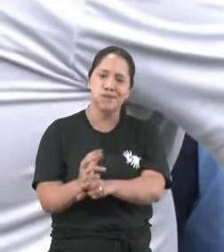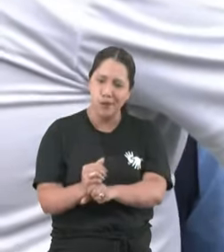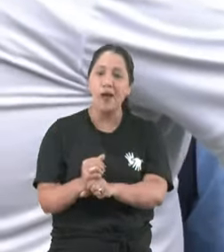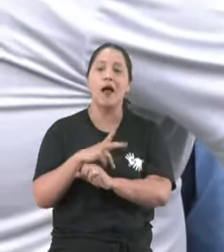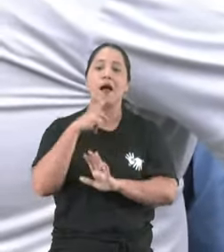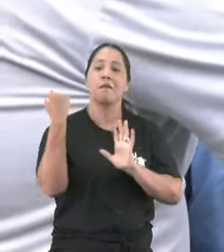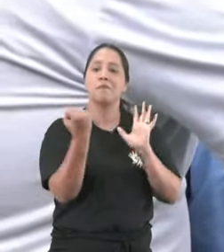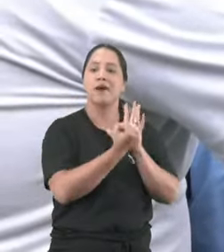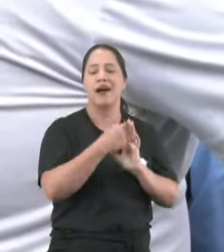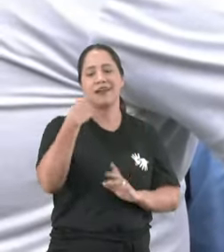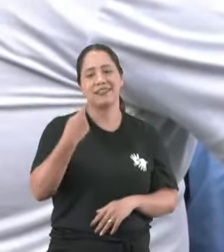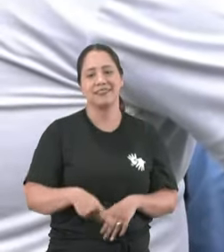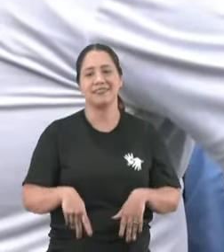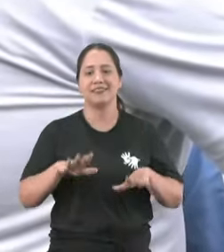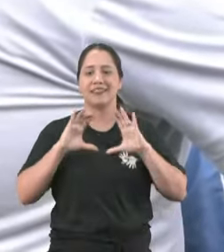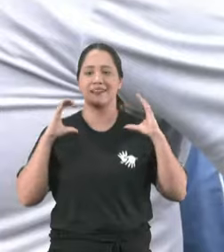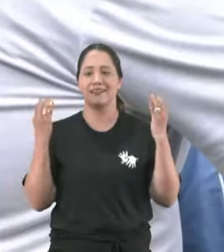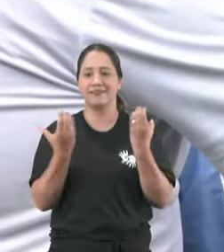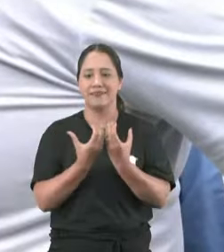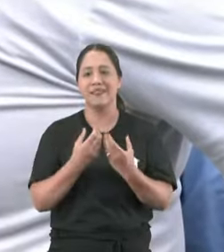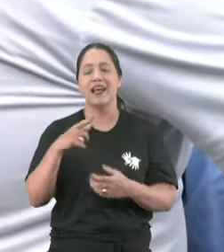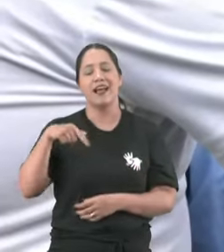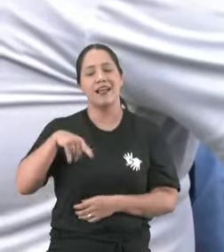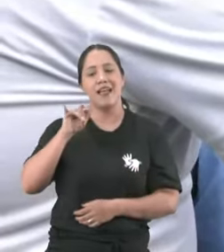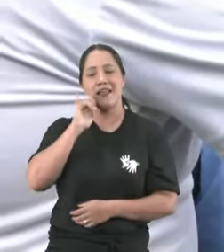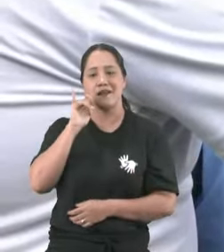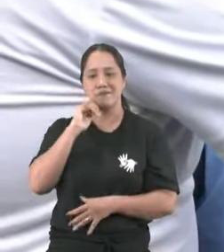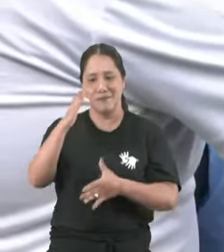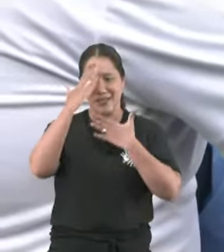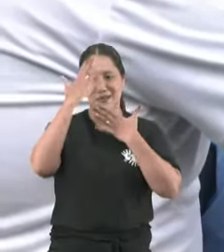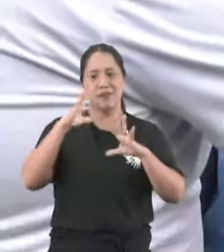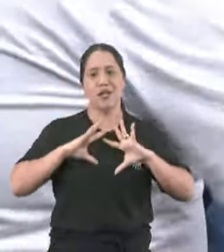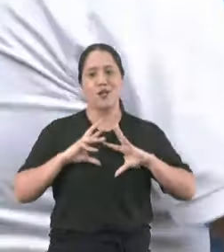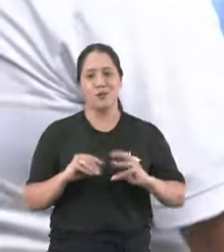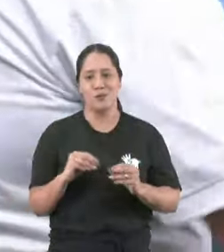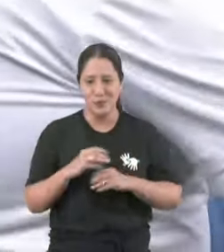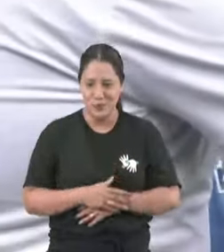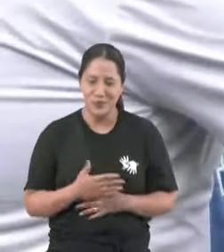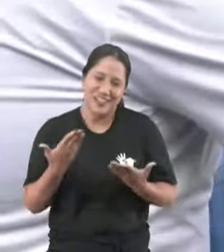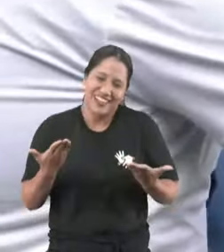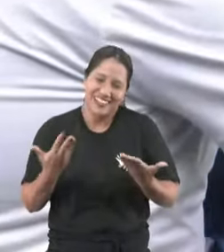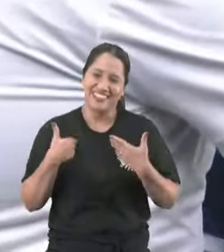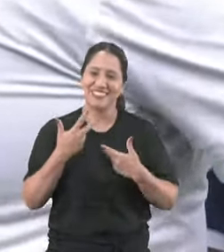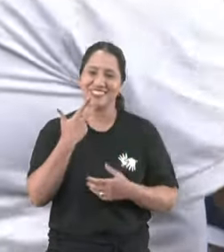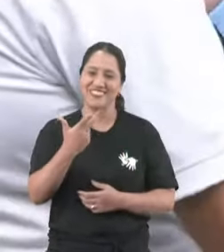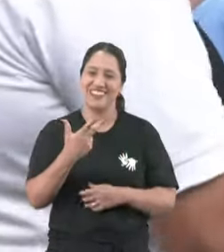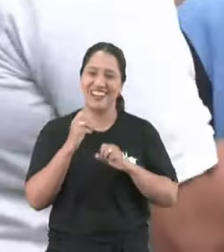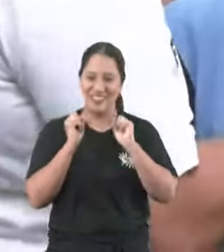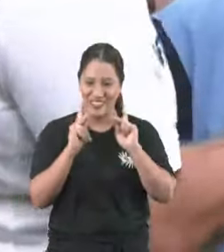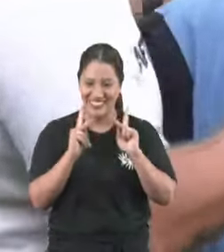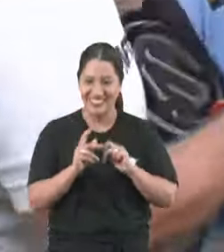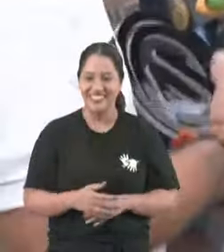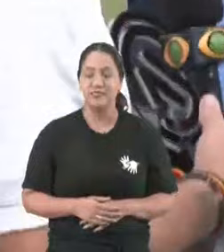legado aqui no estádio Guaraci da Mata Fonseca. Muito obrigado por tudo. É isso que a gente tem para falar para o senhor, tá bom?